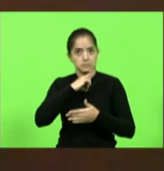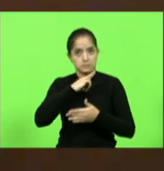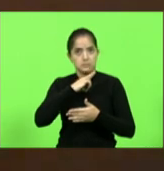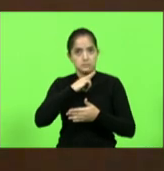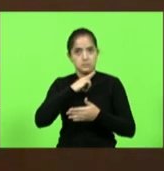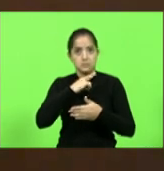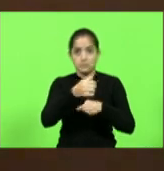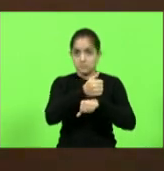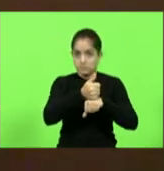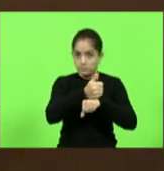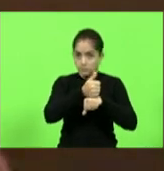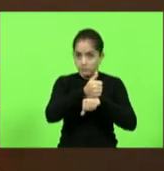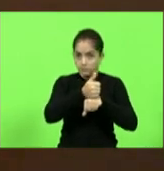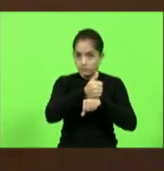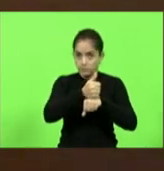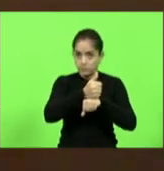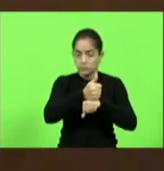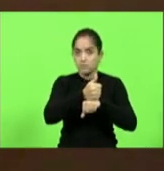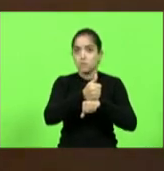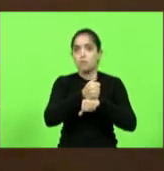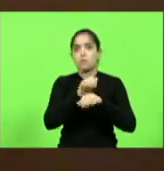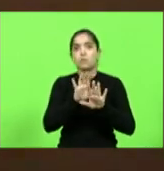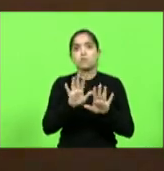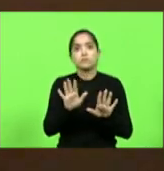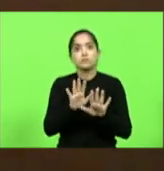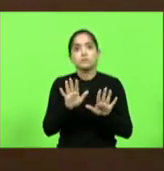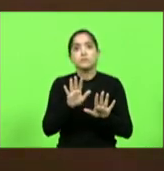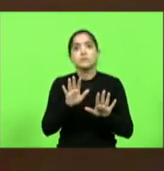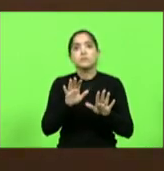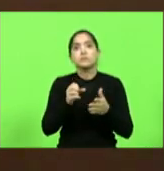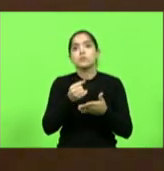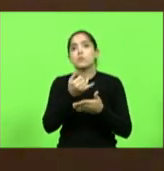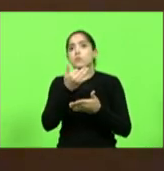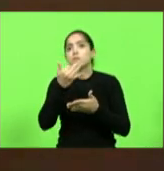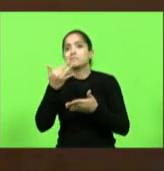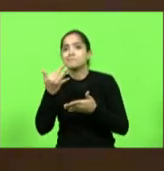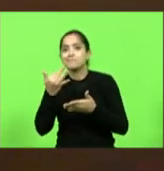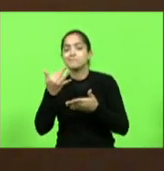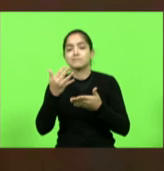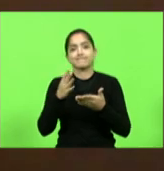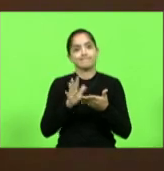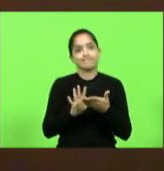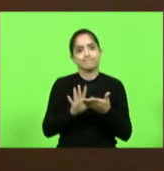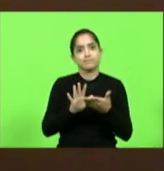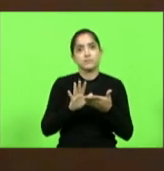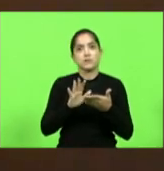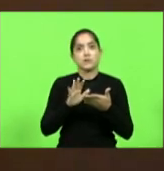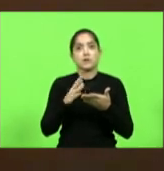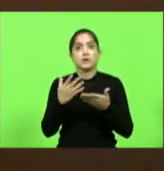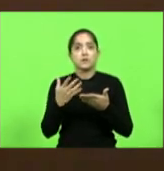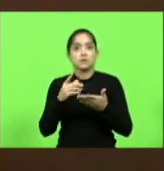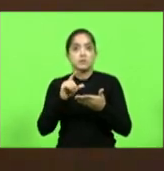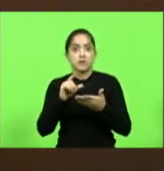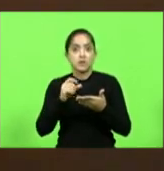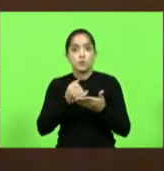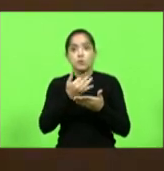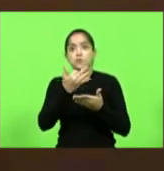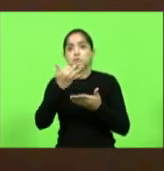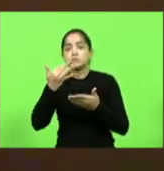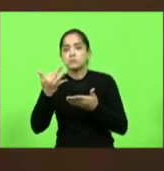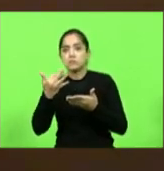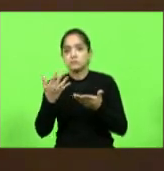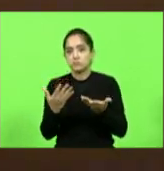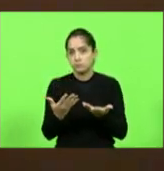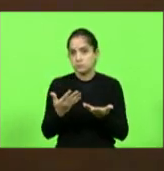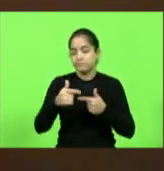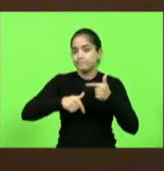têm esse profissional nos seus quadros, não na quantidade que deveria ter para a efetividade do trabalho, e penso que